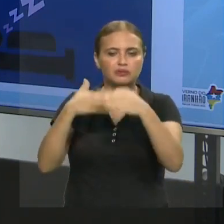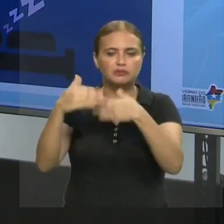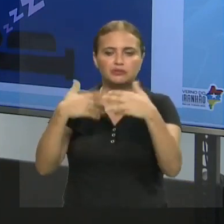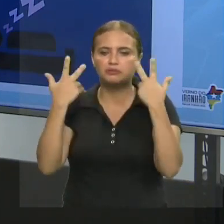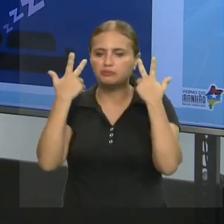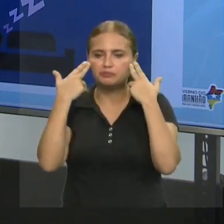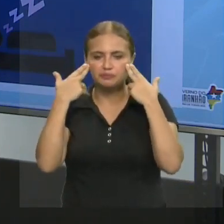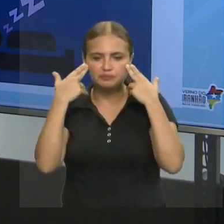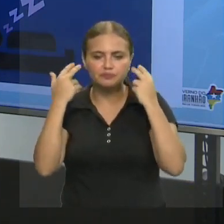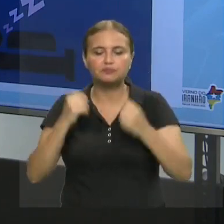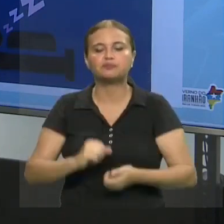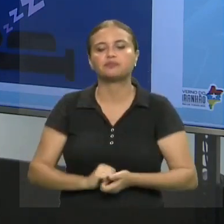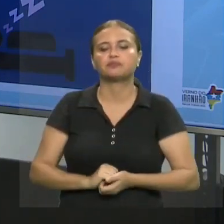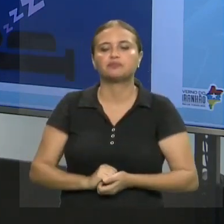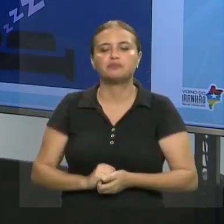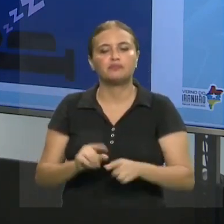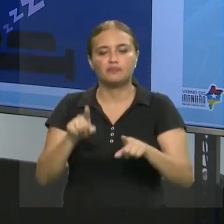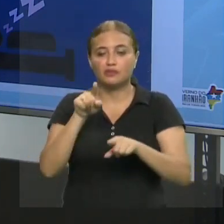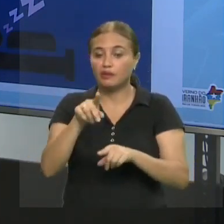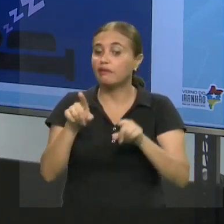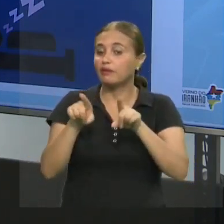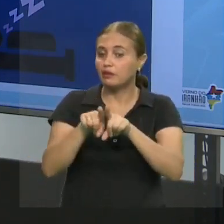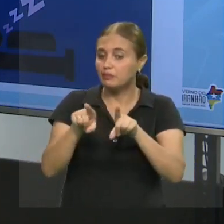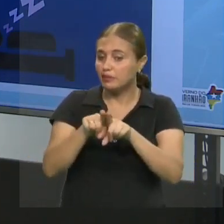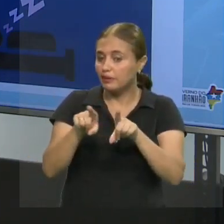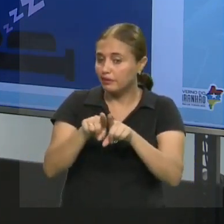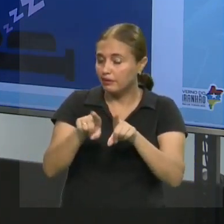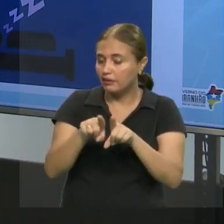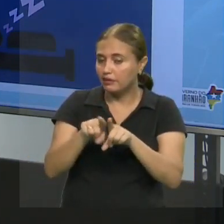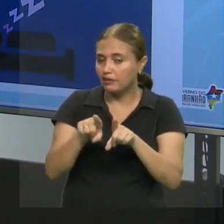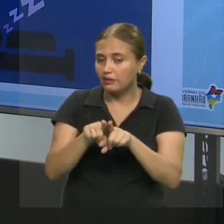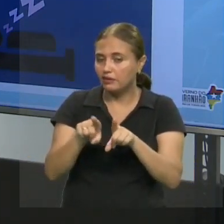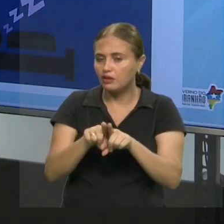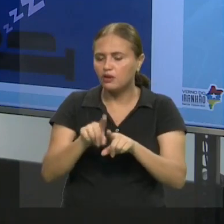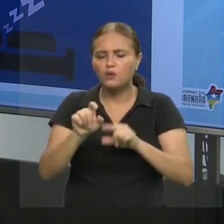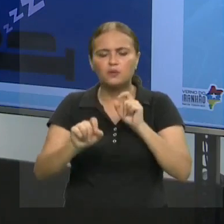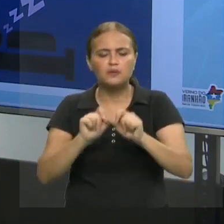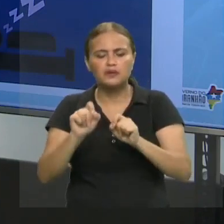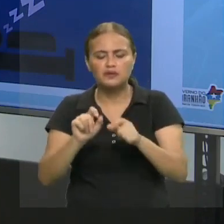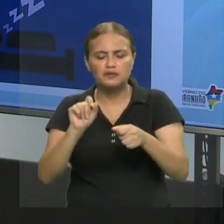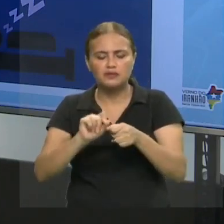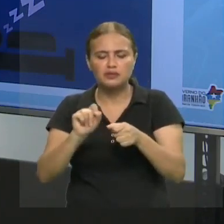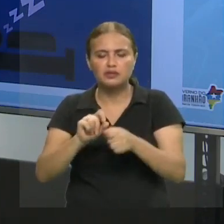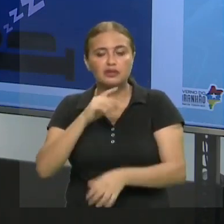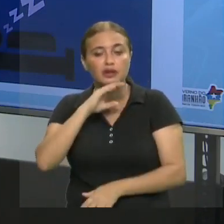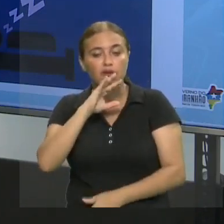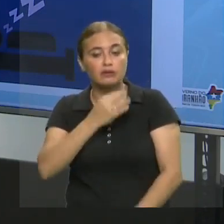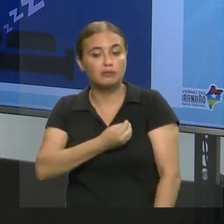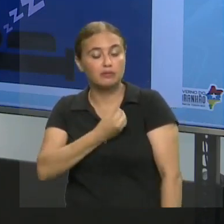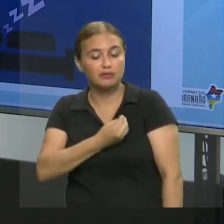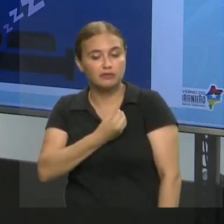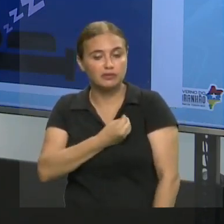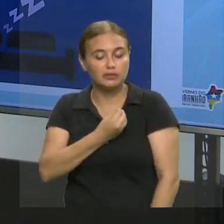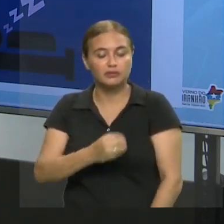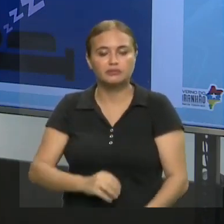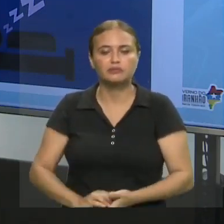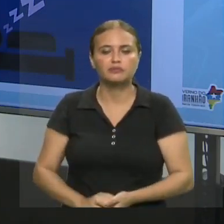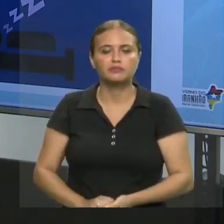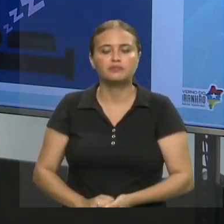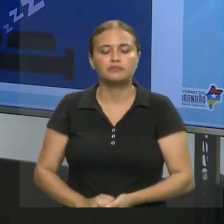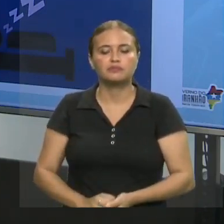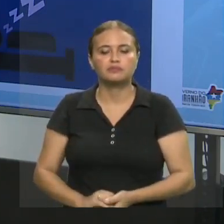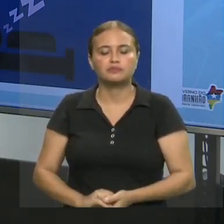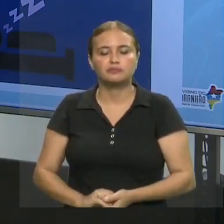estou estudando. Então você também pode ver quais são os hábitos que lhe prejudicam, quais são os hábitos que você tem que, de algum